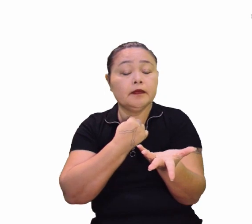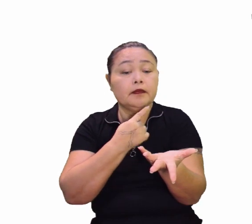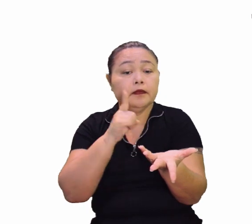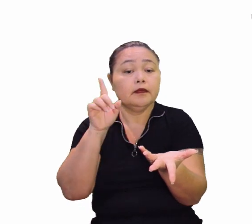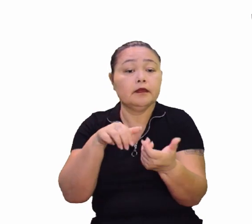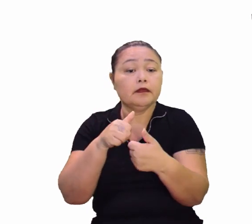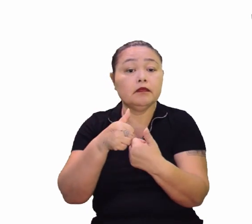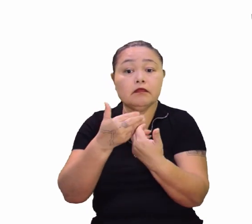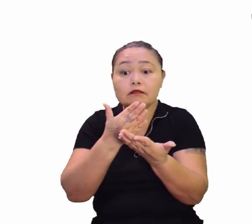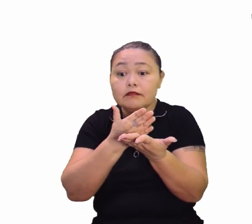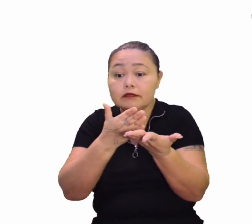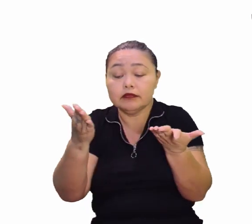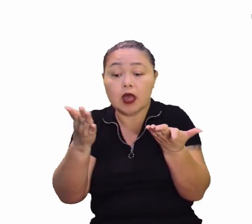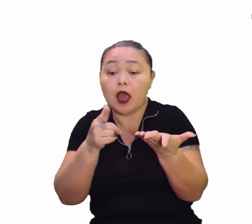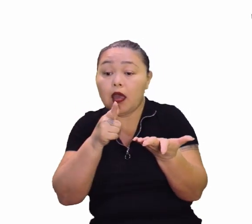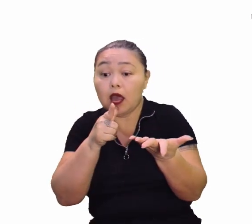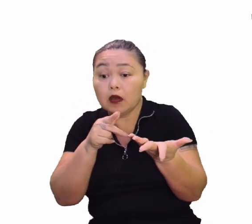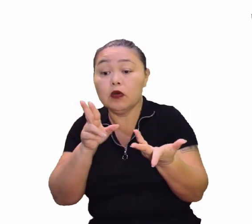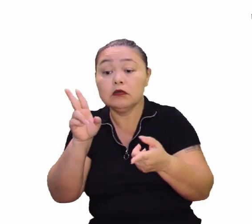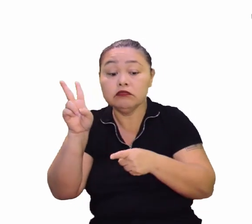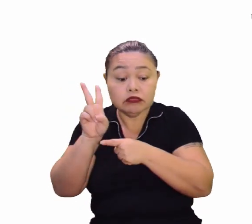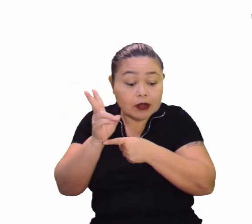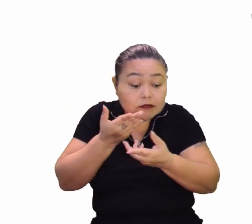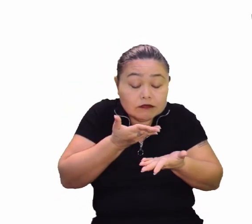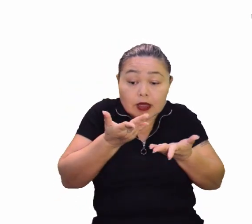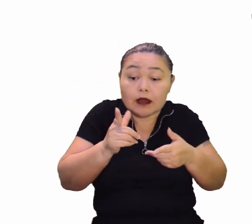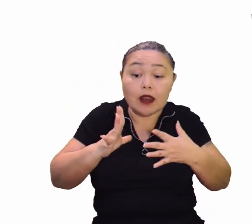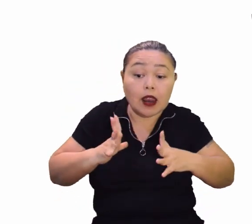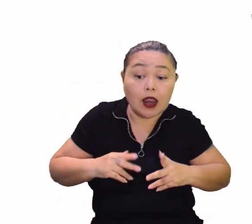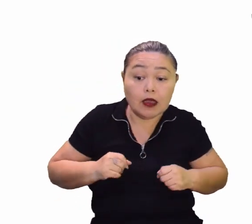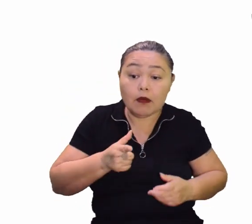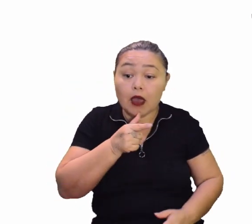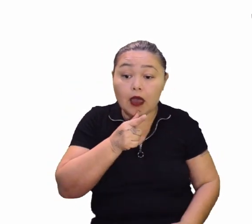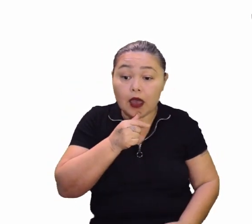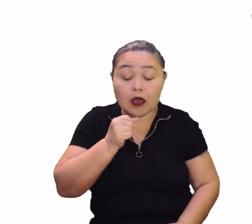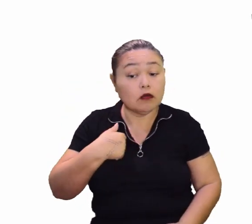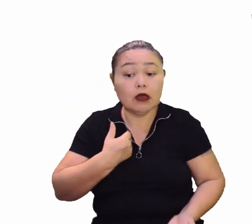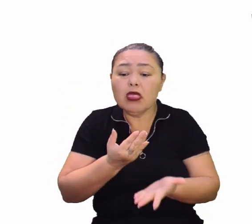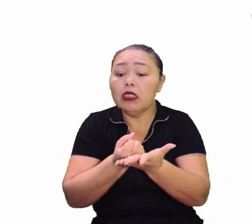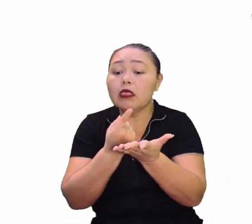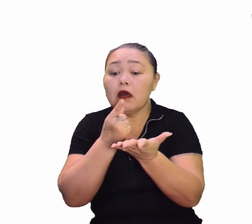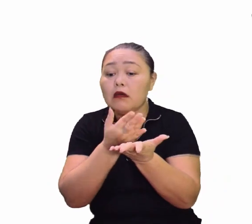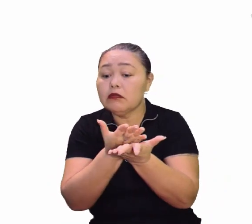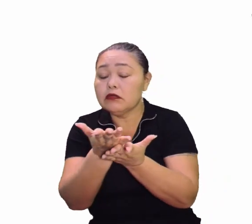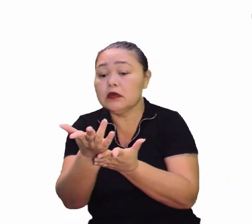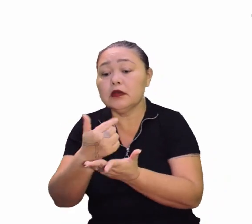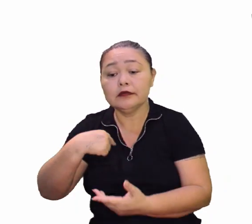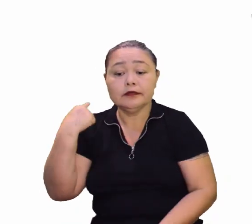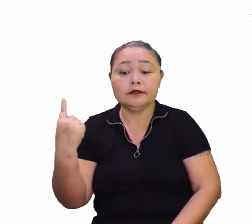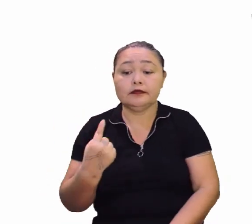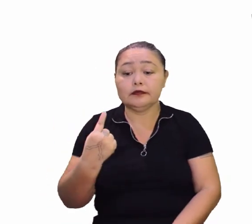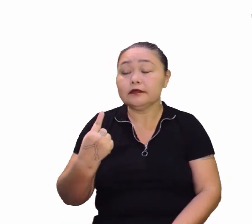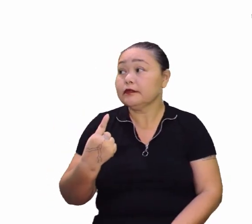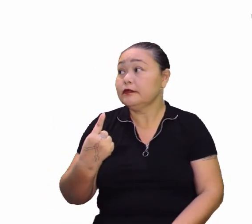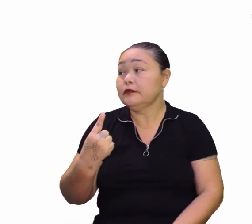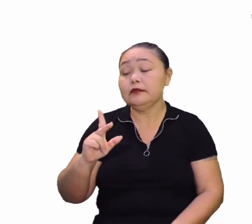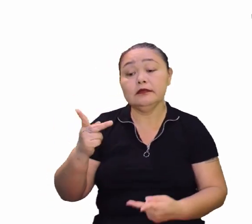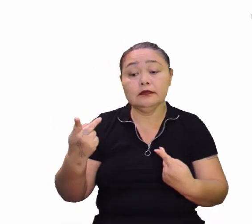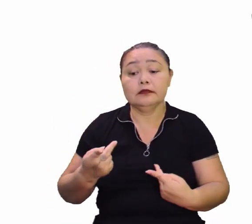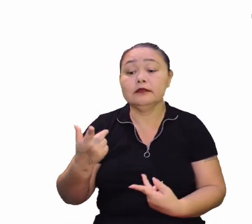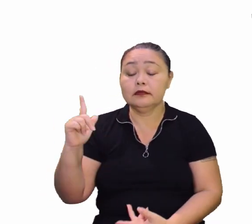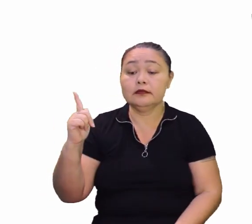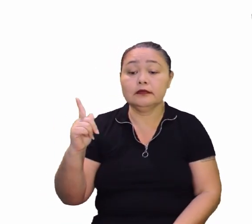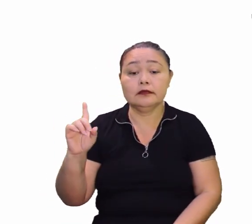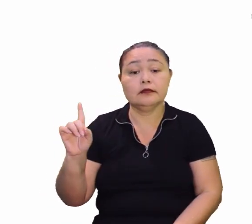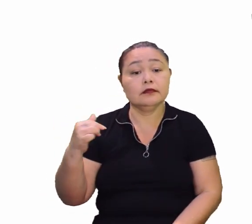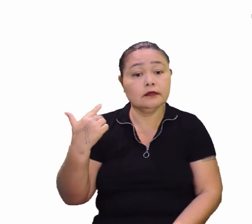mais da metade da água que eles tratam. Isso, nossa, a gente que é da área de humanas e